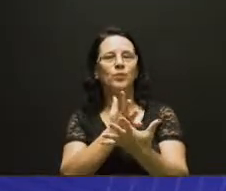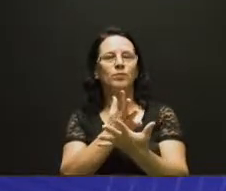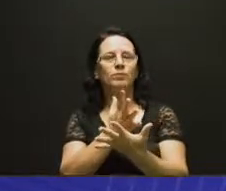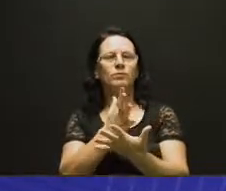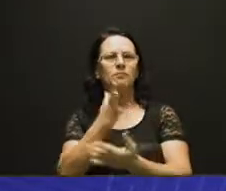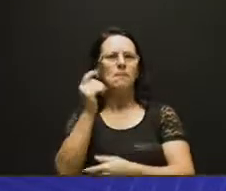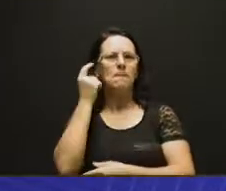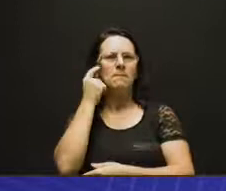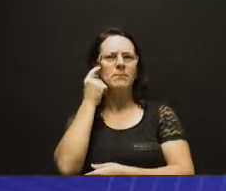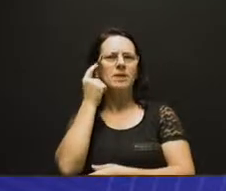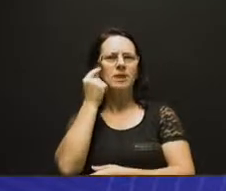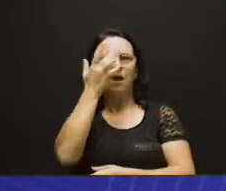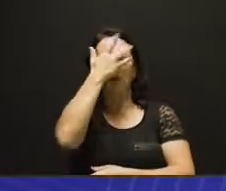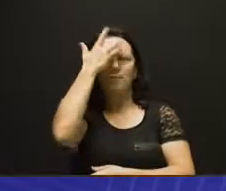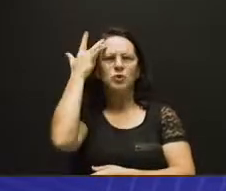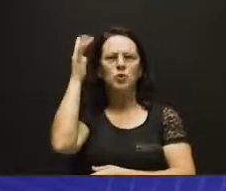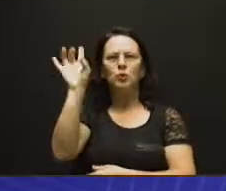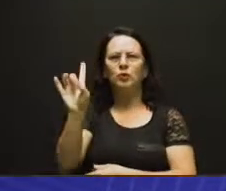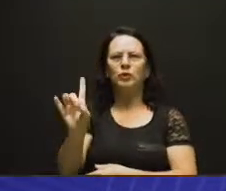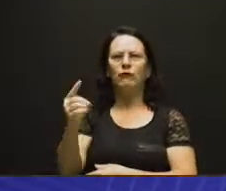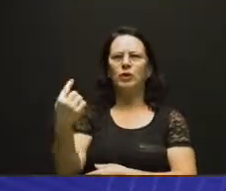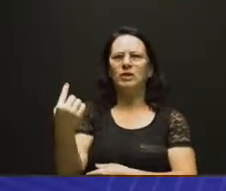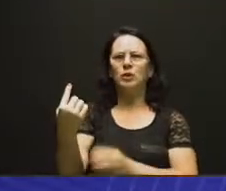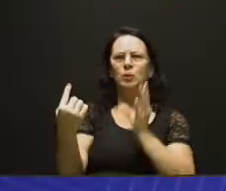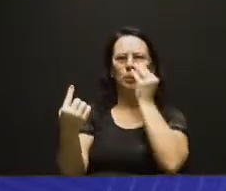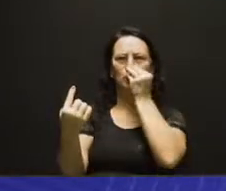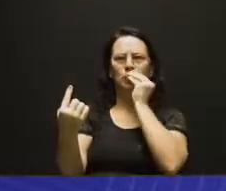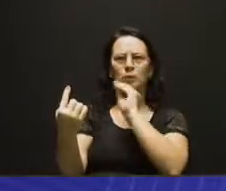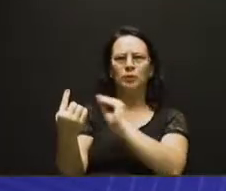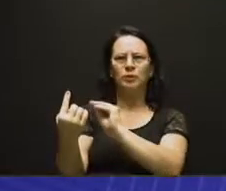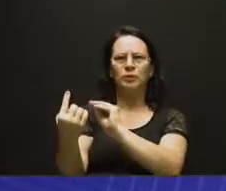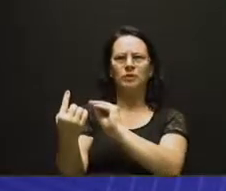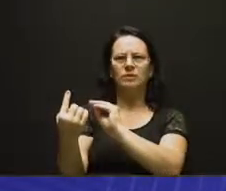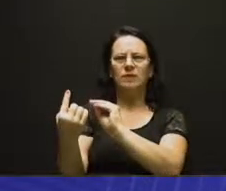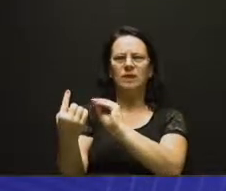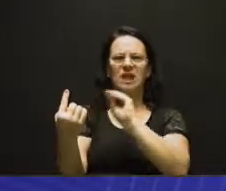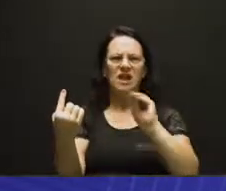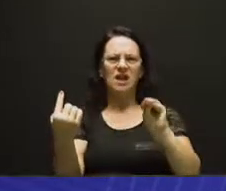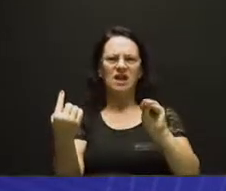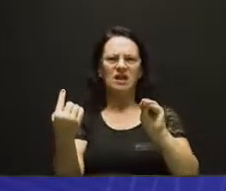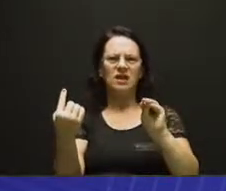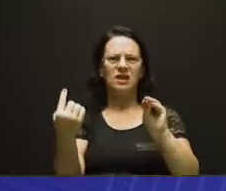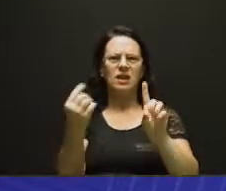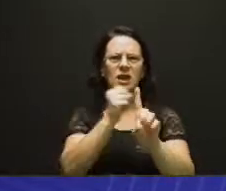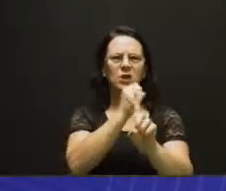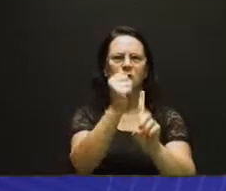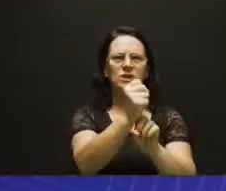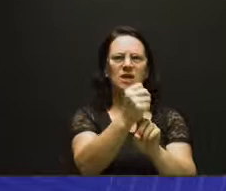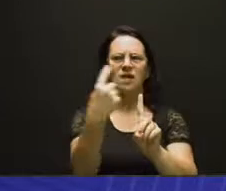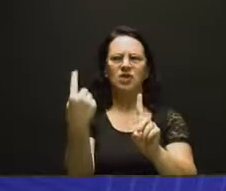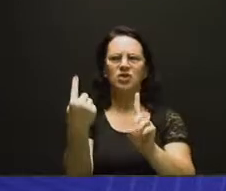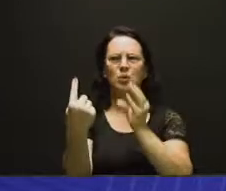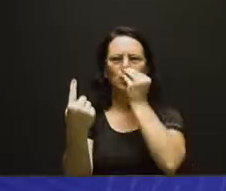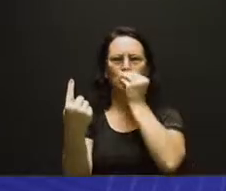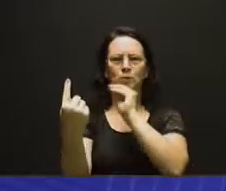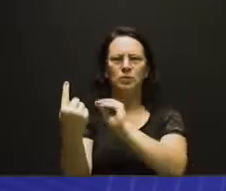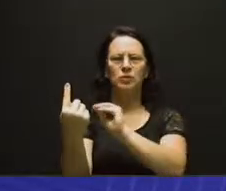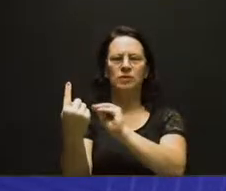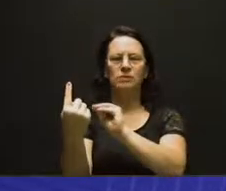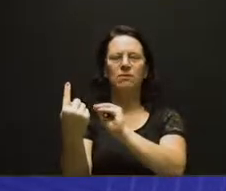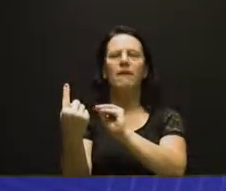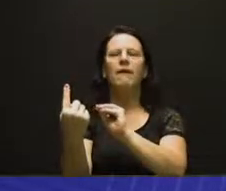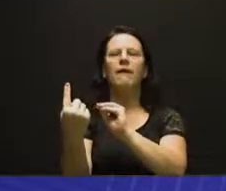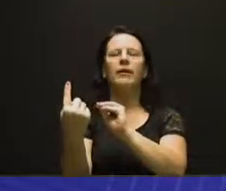moral da pessoa com deficiência que excluir completamente da sociedade a gente não pode mais falar nisso embora a exclusão ainda